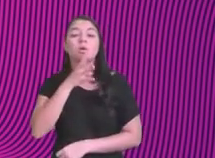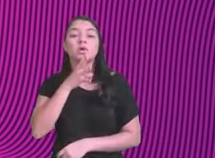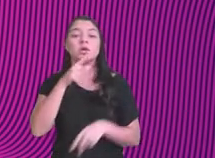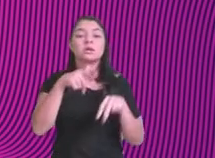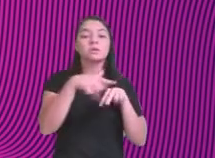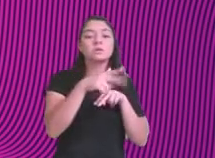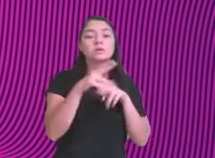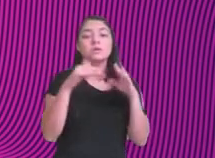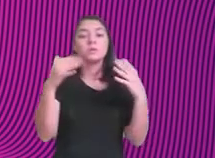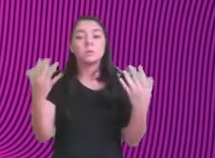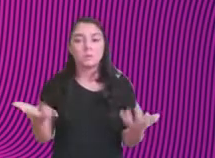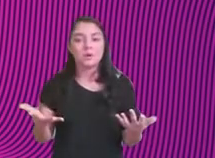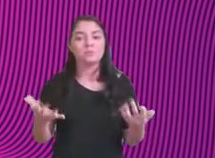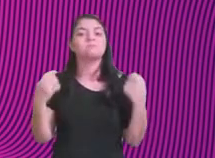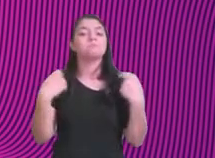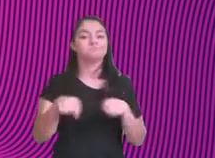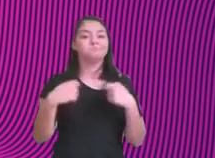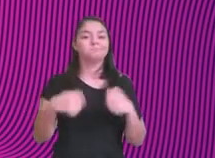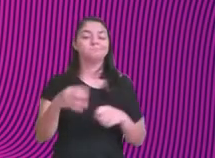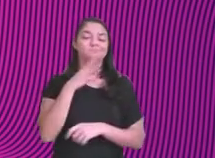uma formação cirúrgica,